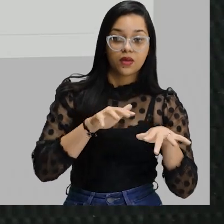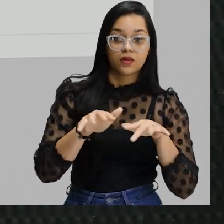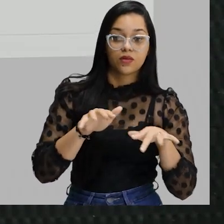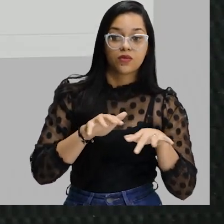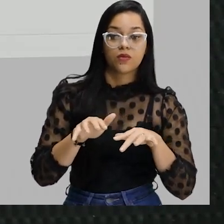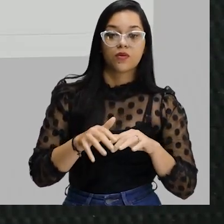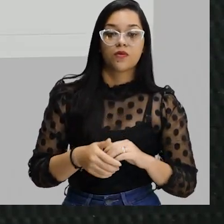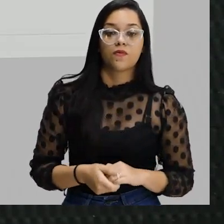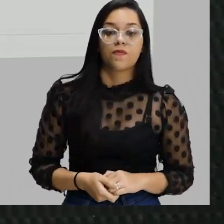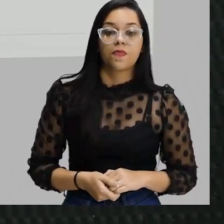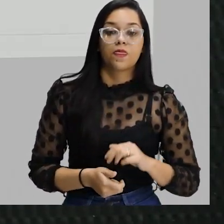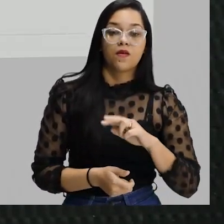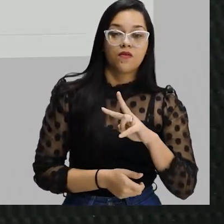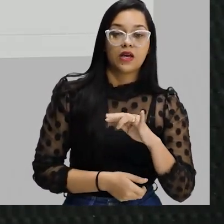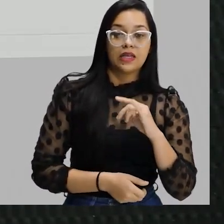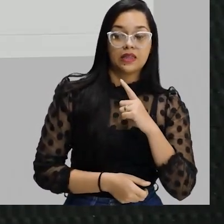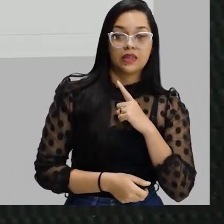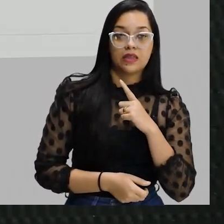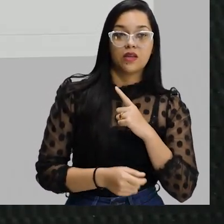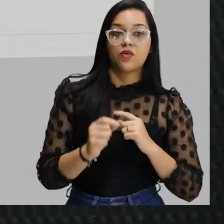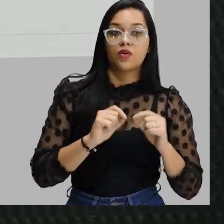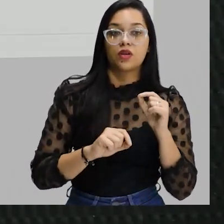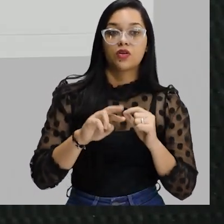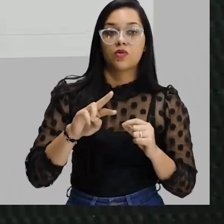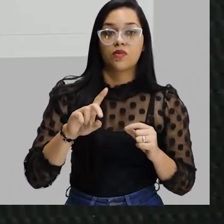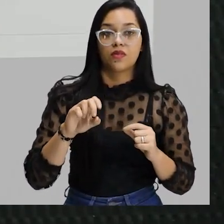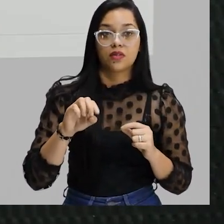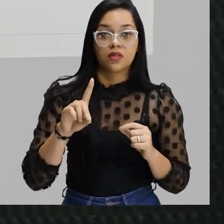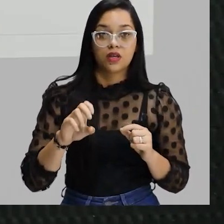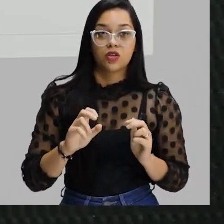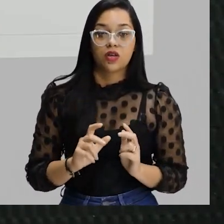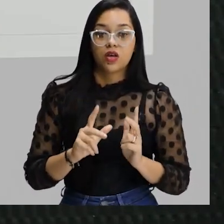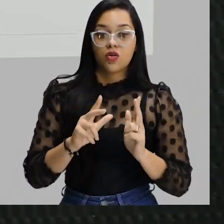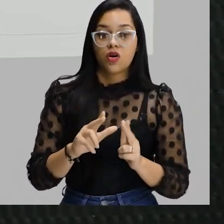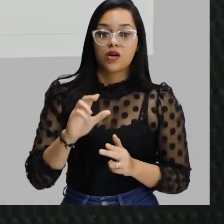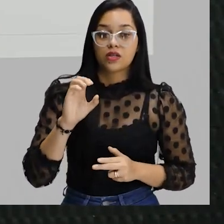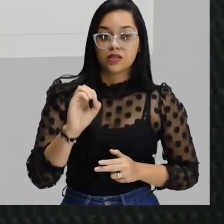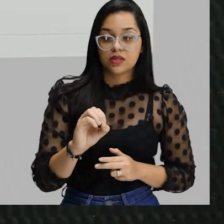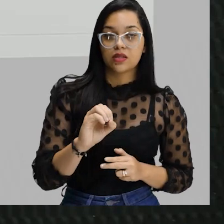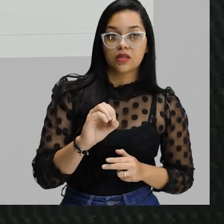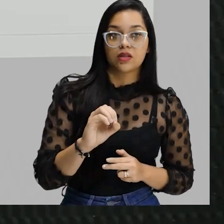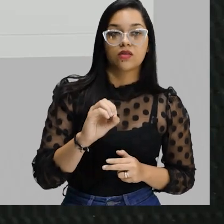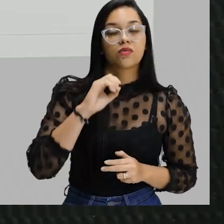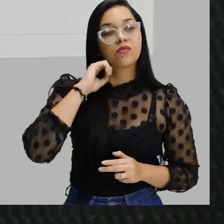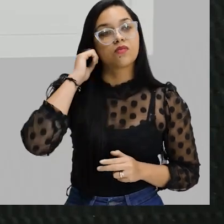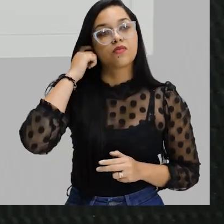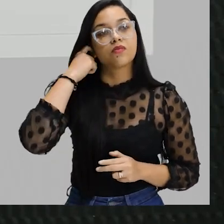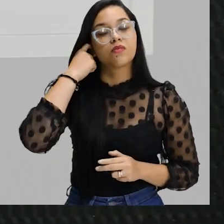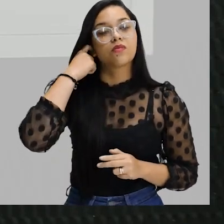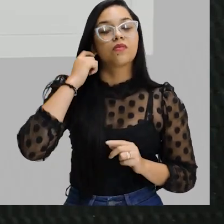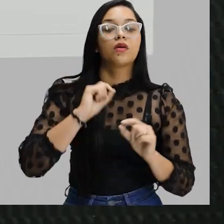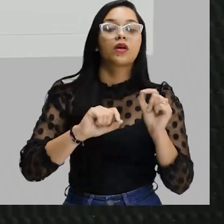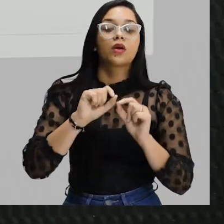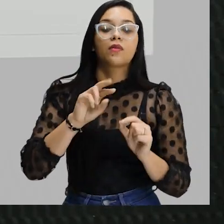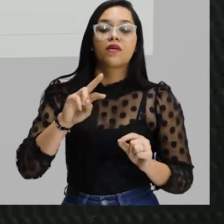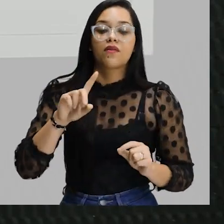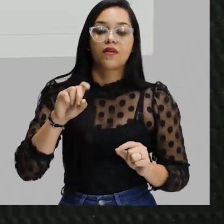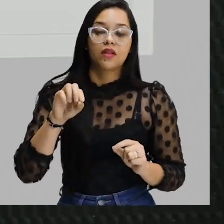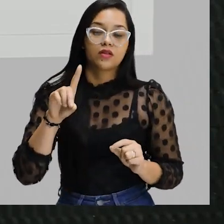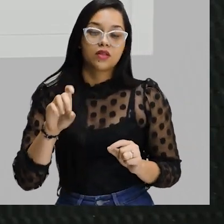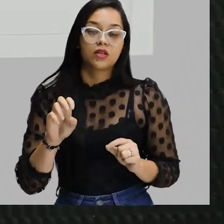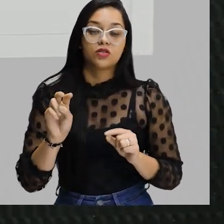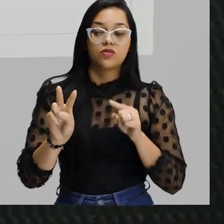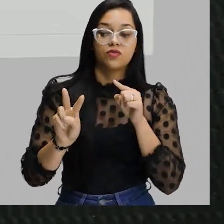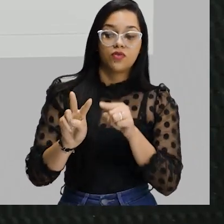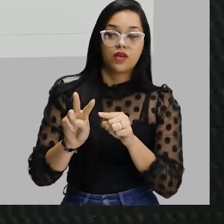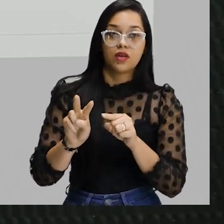certo? Então ele vai passar de uma velocidade que é igual a zero para uma velocidade v que